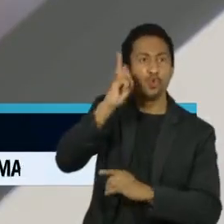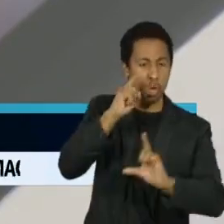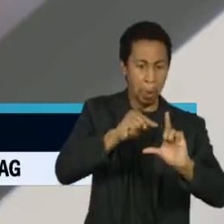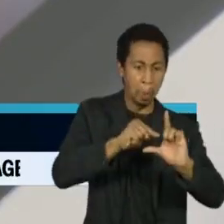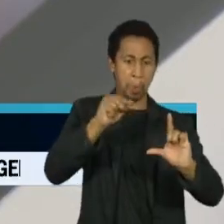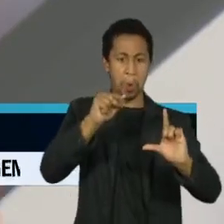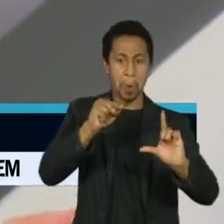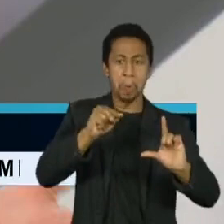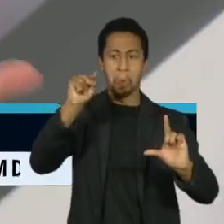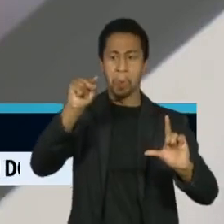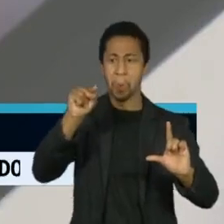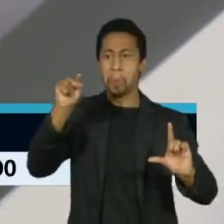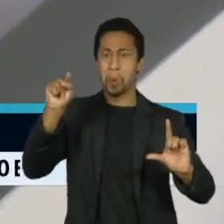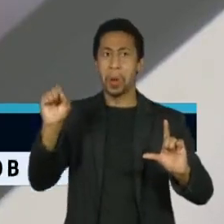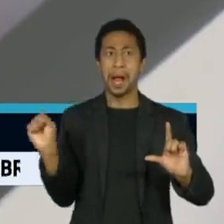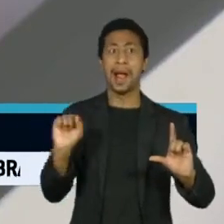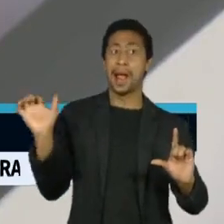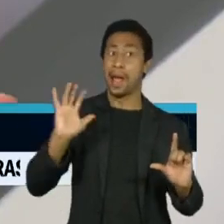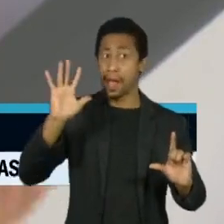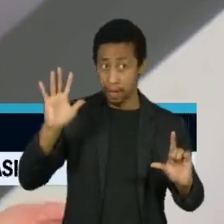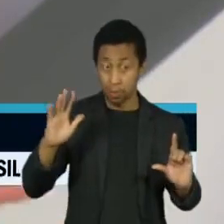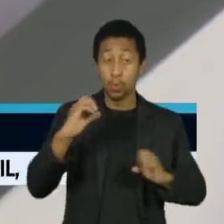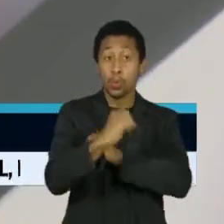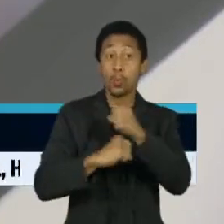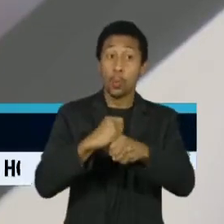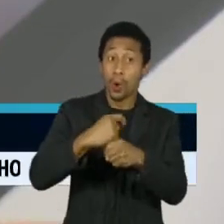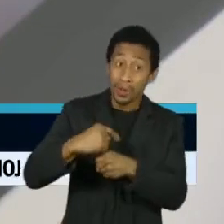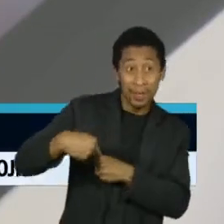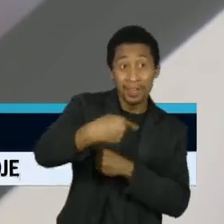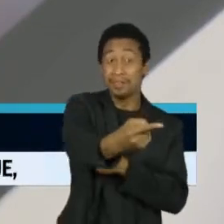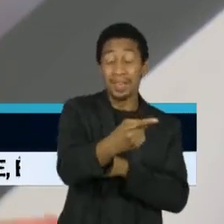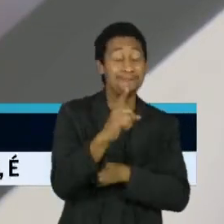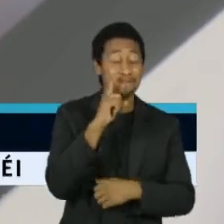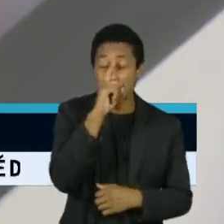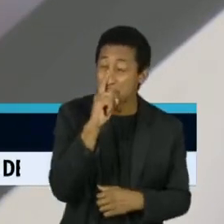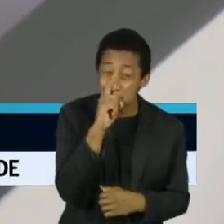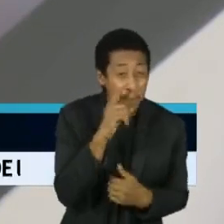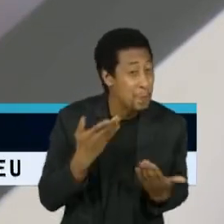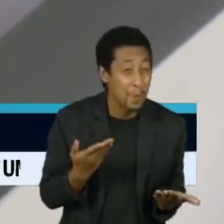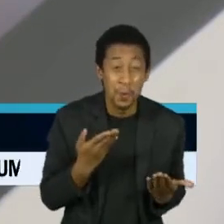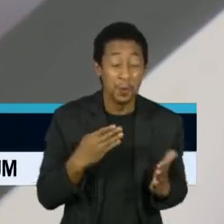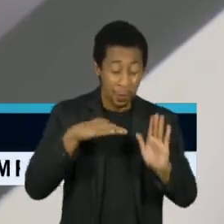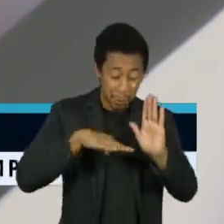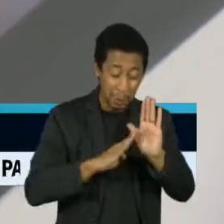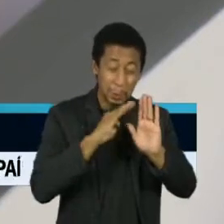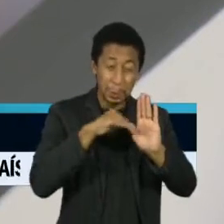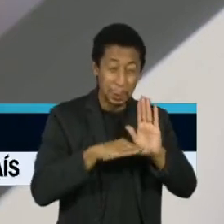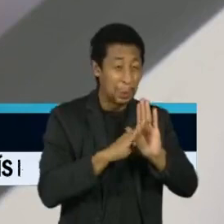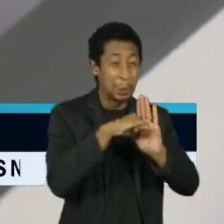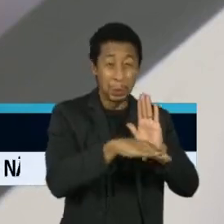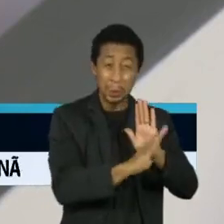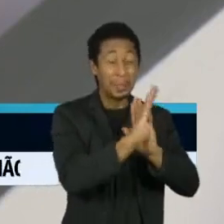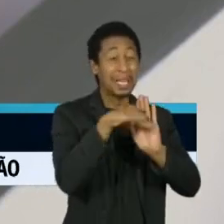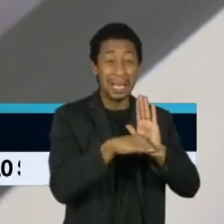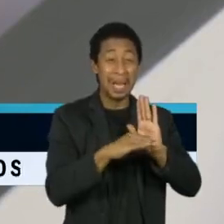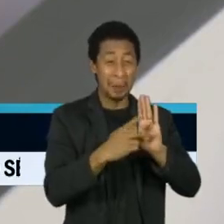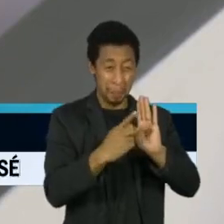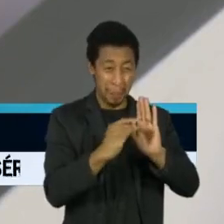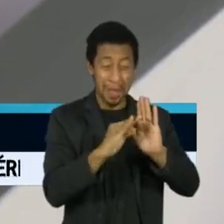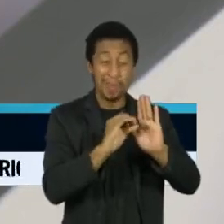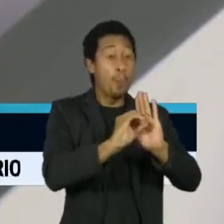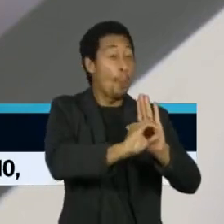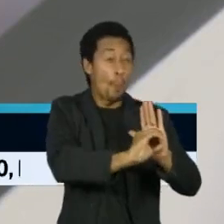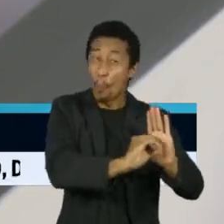2 dígitos, crescimento do ano que vem já está comprometido, vai ser 0 praticamente. Então, com essa medida vai